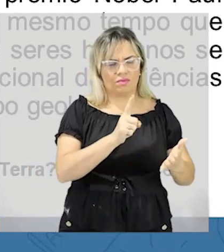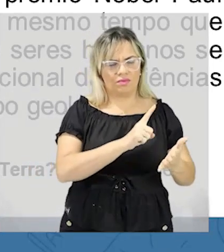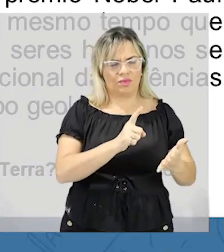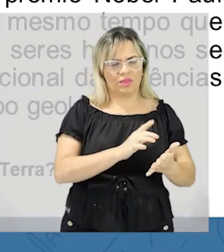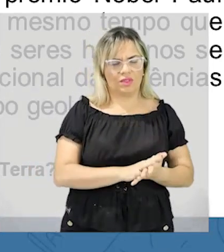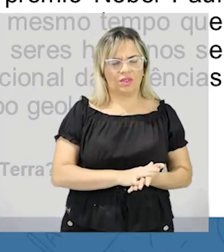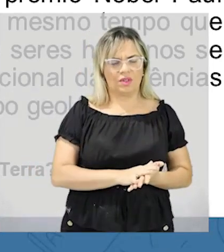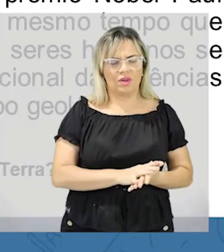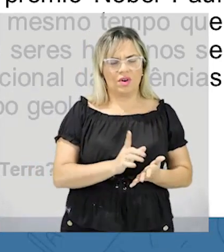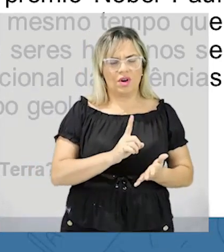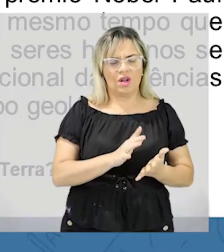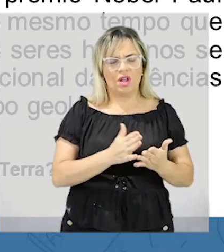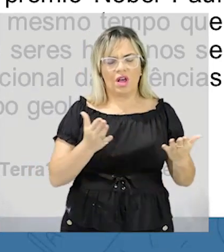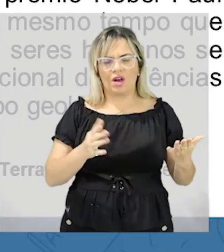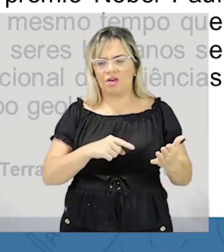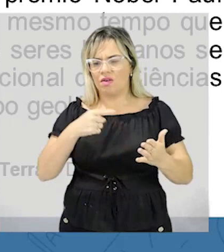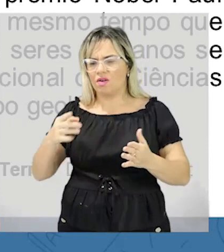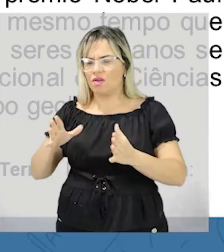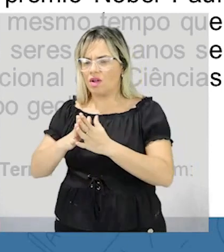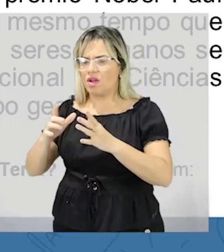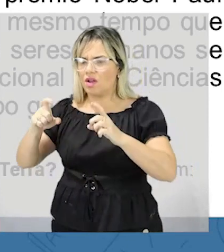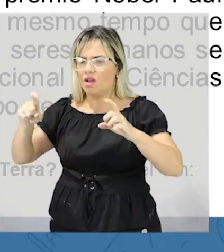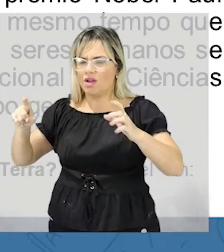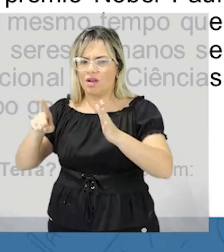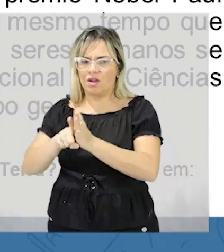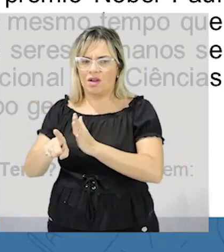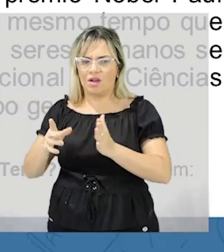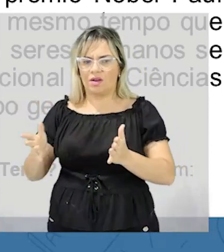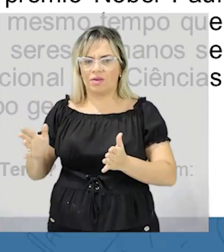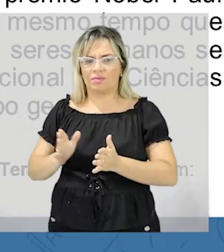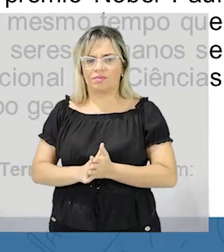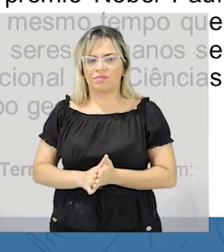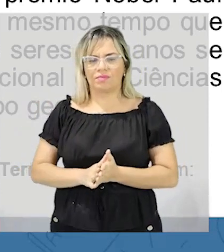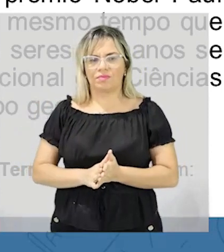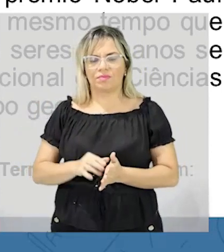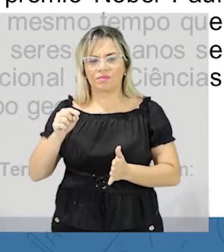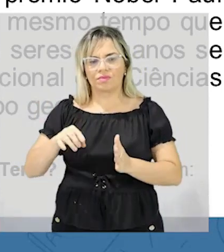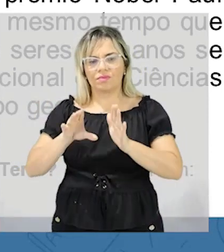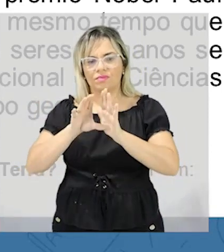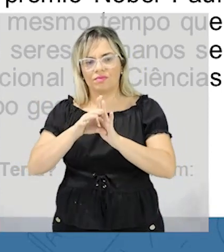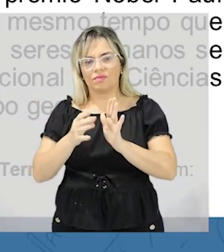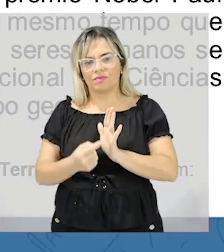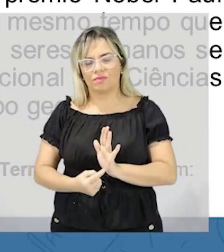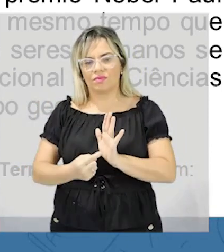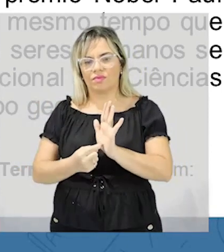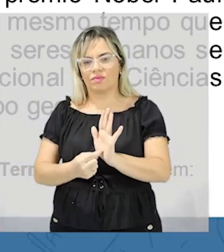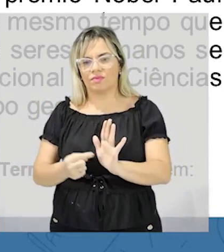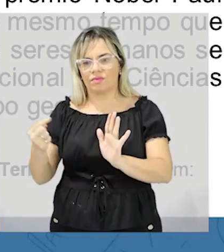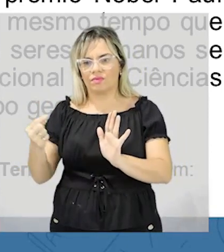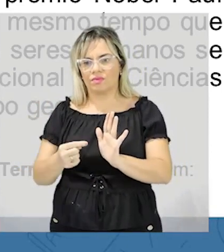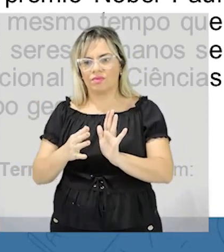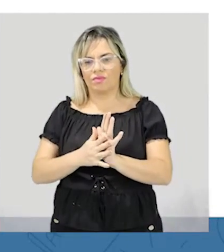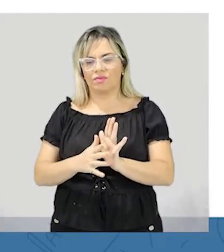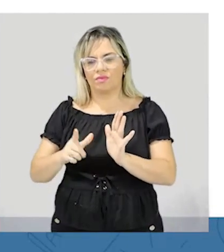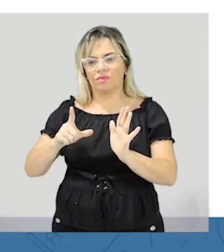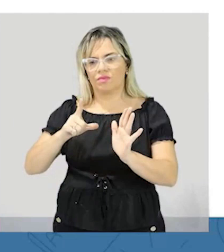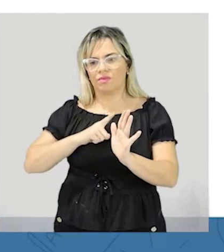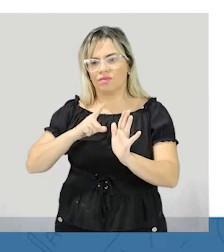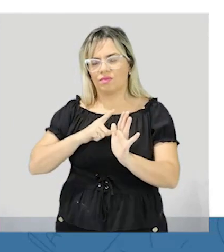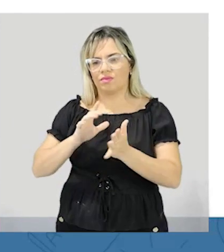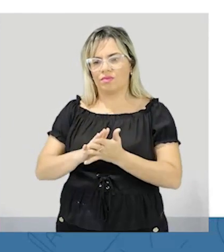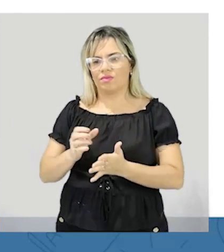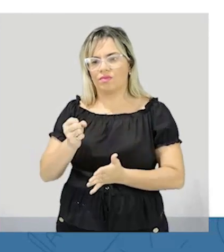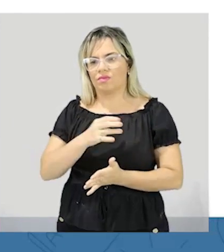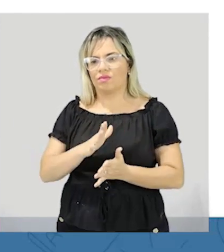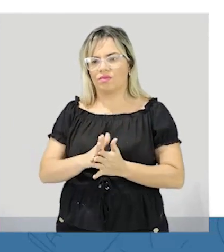agora. Vamos ver o comando. Ele diz o seguinte, ó, a concepção apresentada considera a